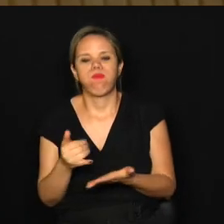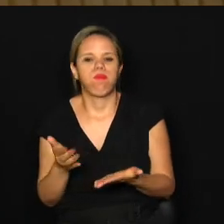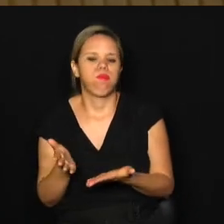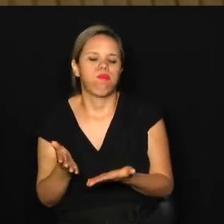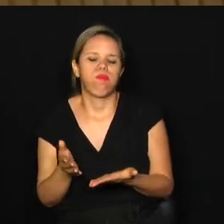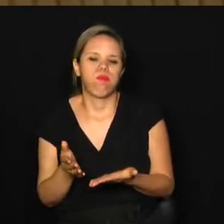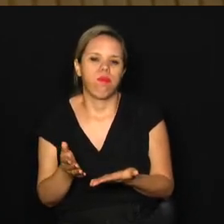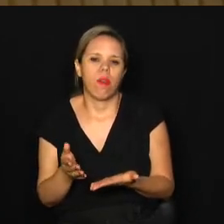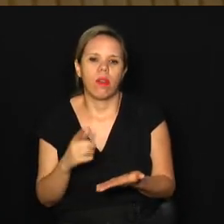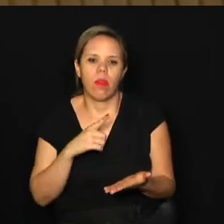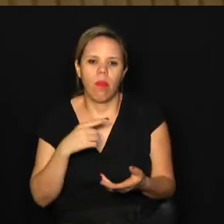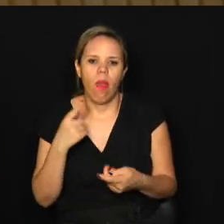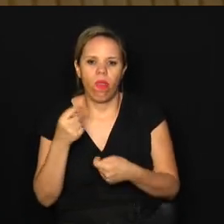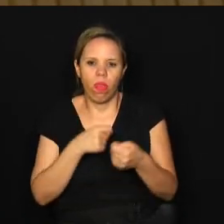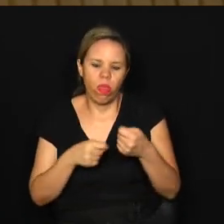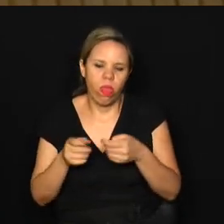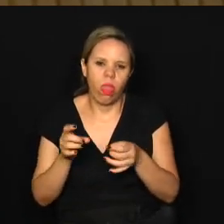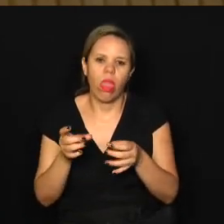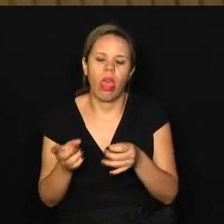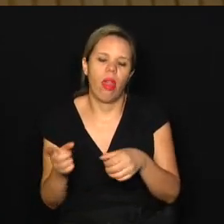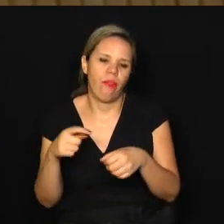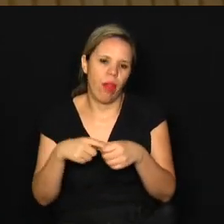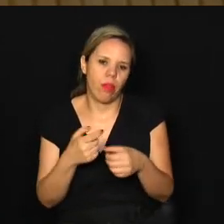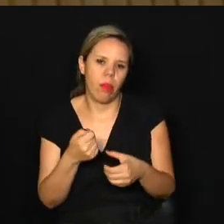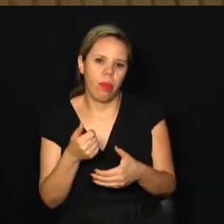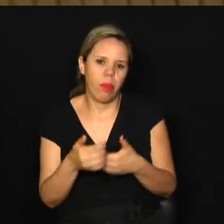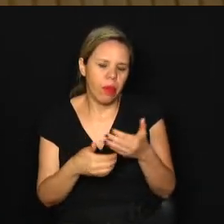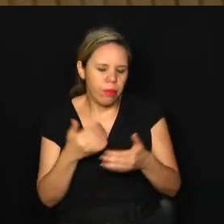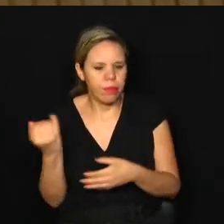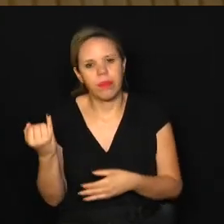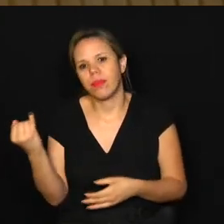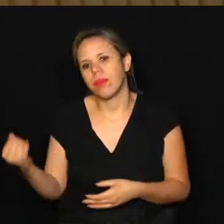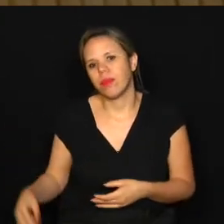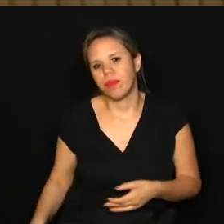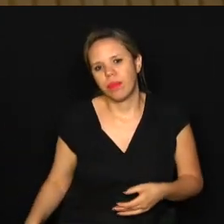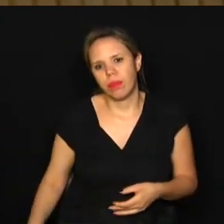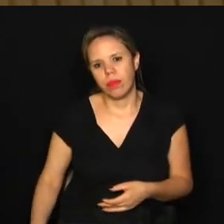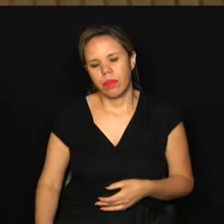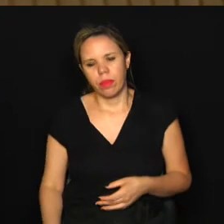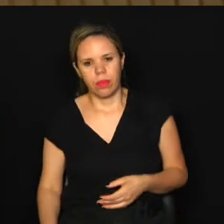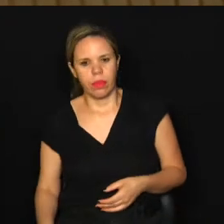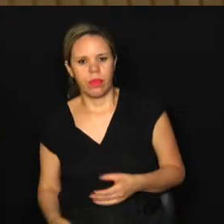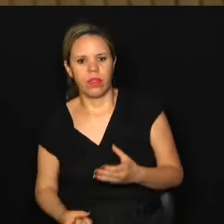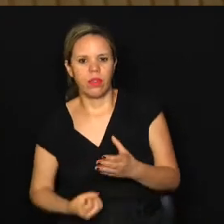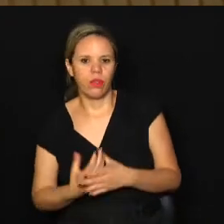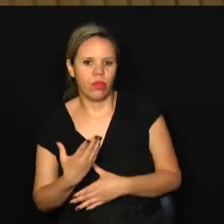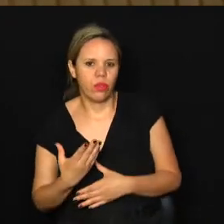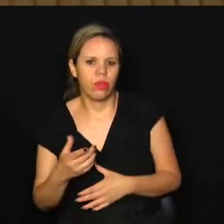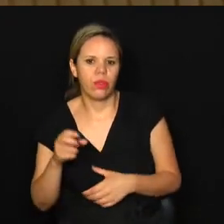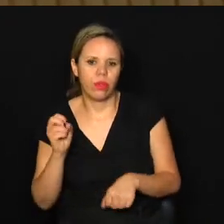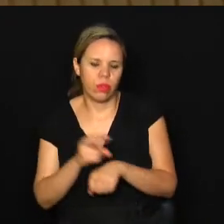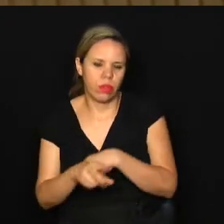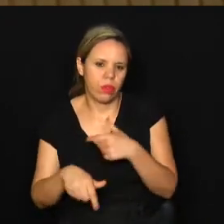o mercado imobiliário, uma retomada muito importante, porque gera empregos,